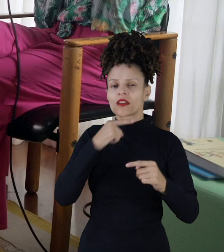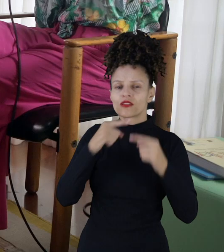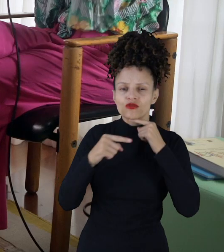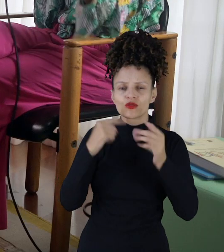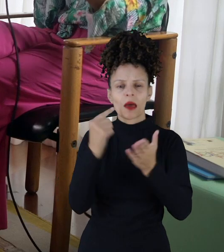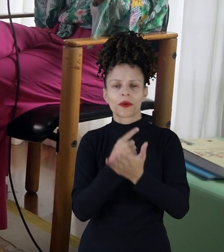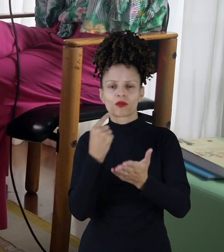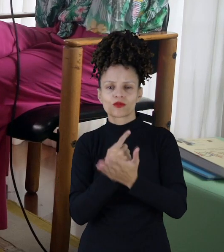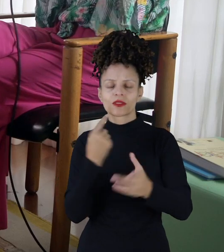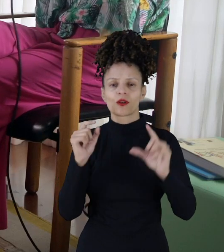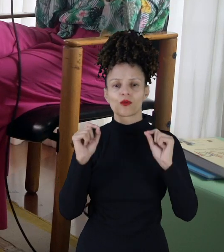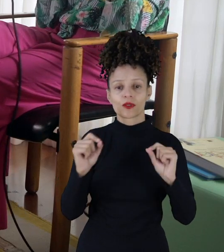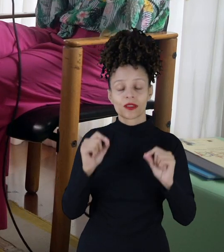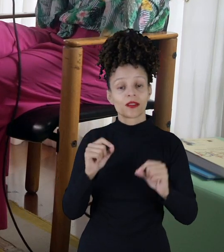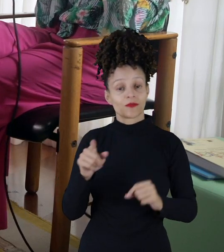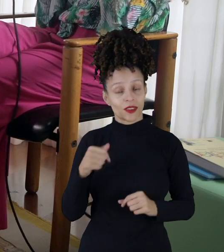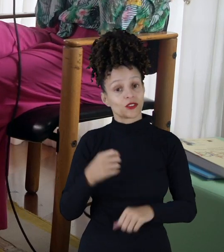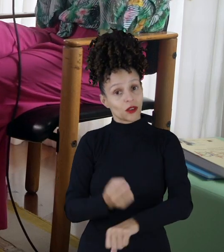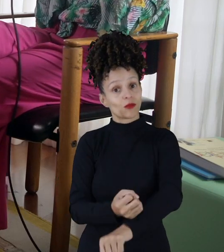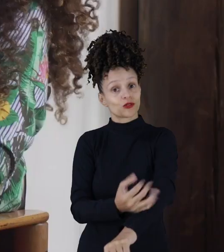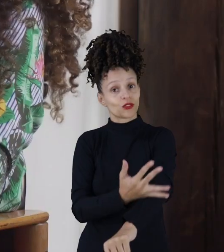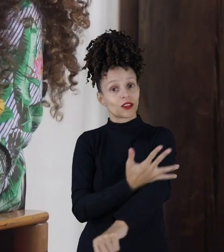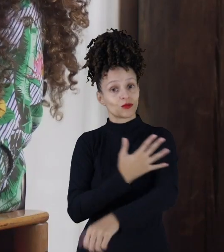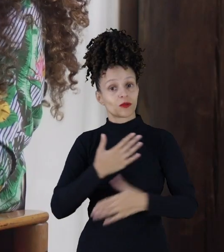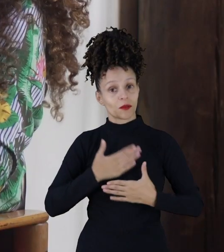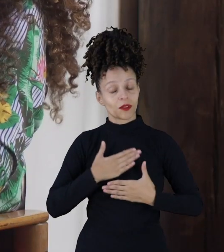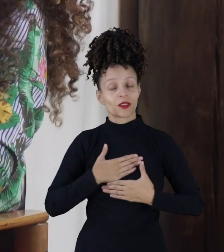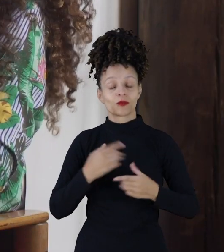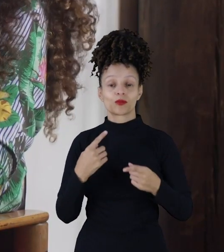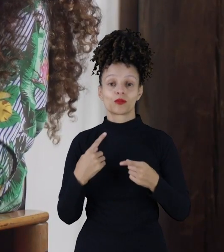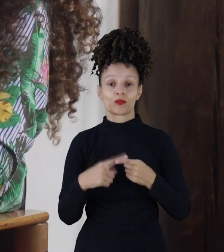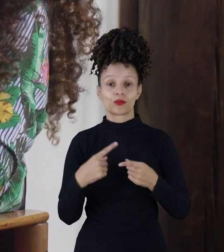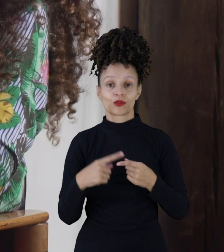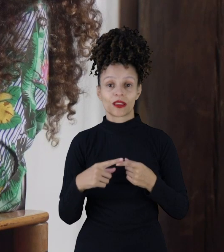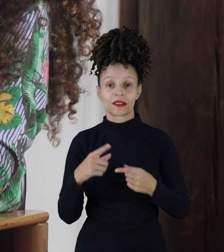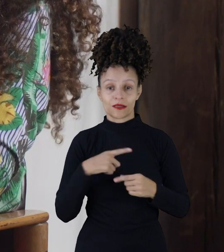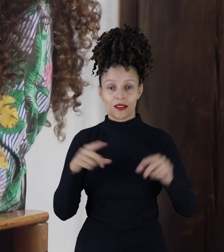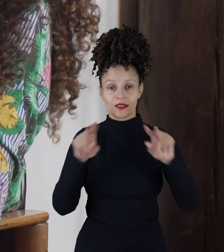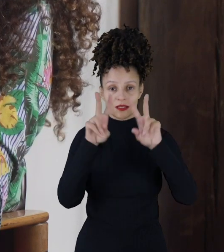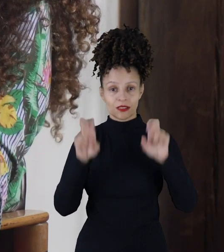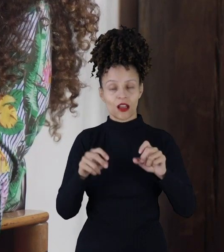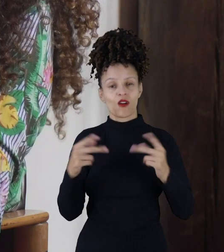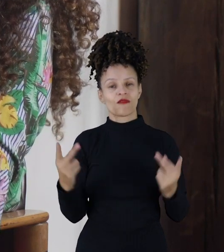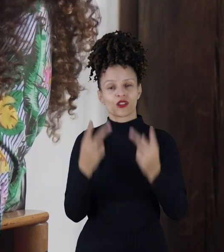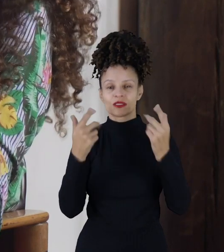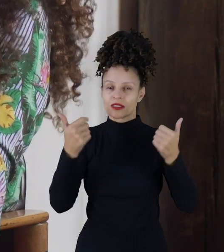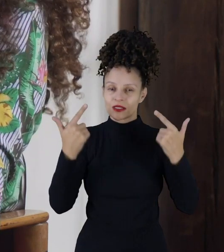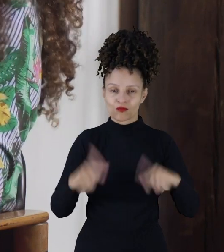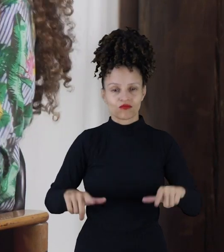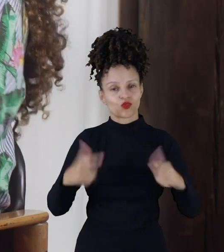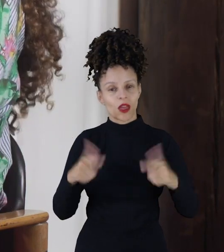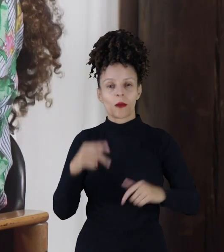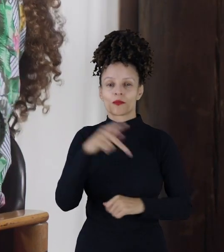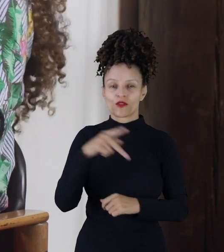se questionar, se perguntar. E aquilo foi muito emocionante para mim, né? Porque tem essa questão da